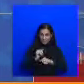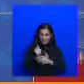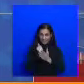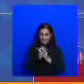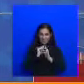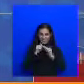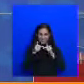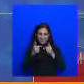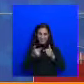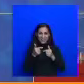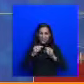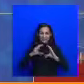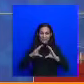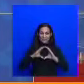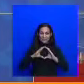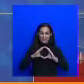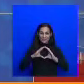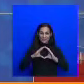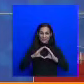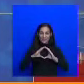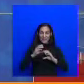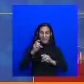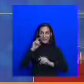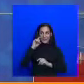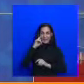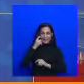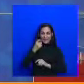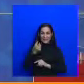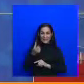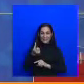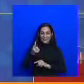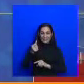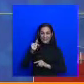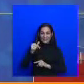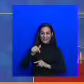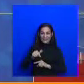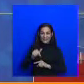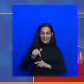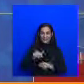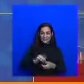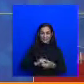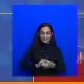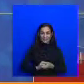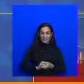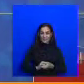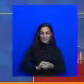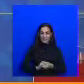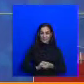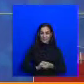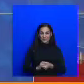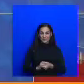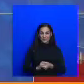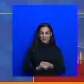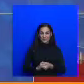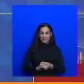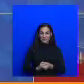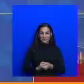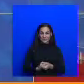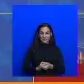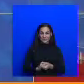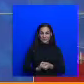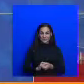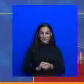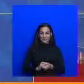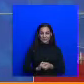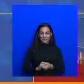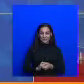Pode chamar que a sorte vem. Bola preta 67. Preta número 67.